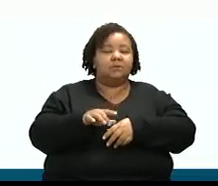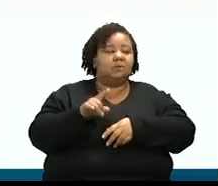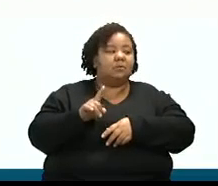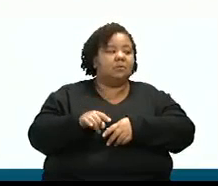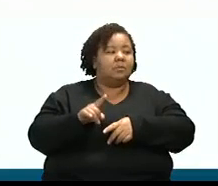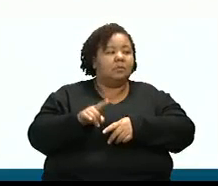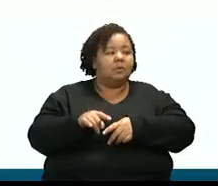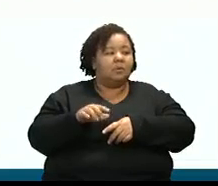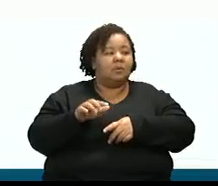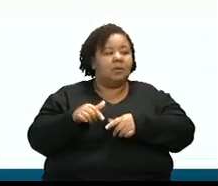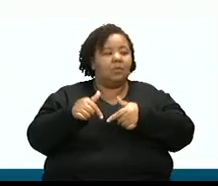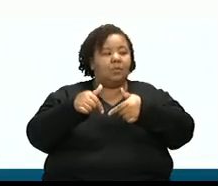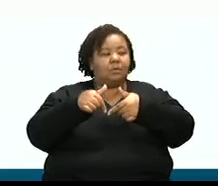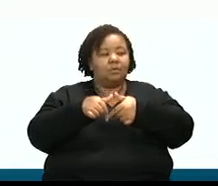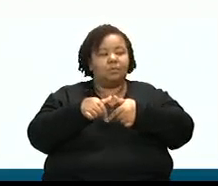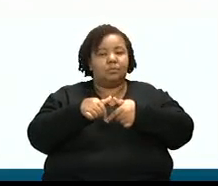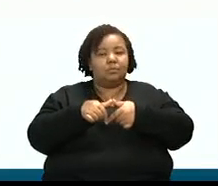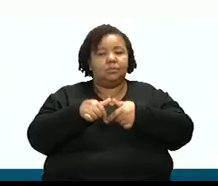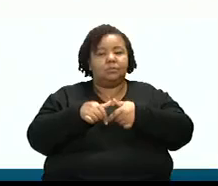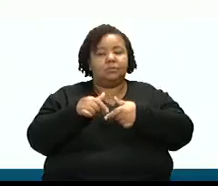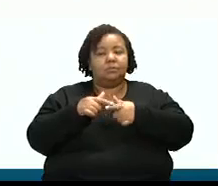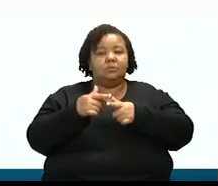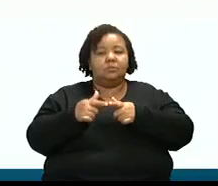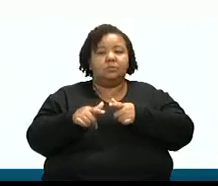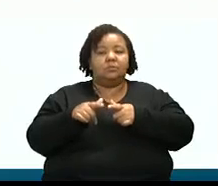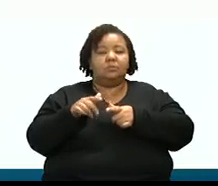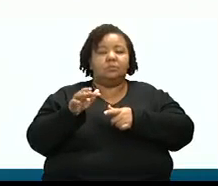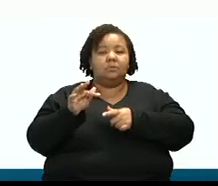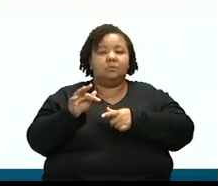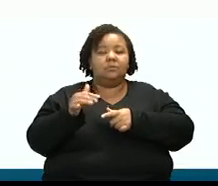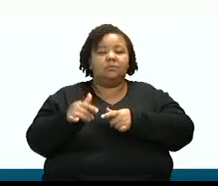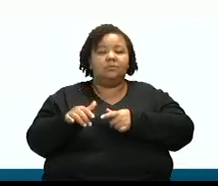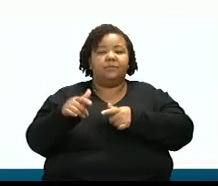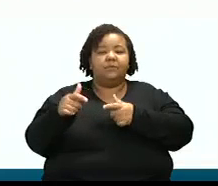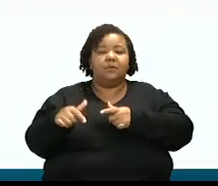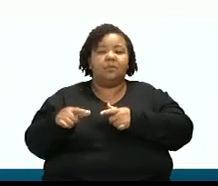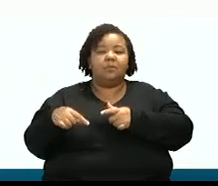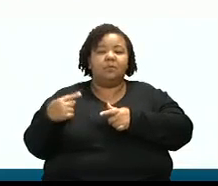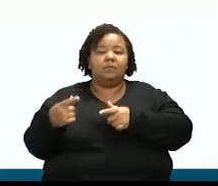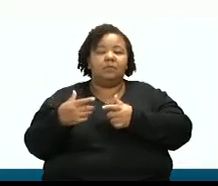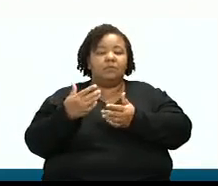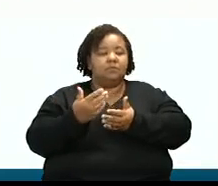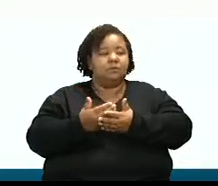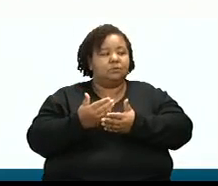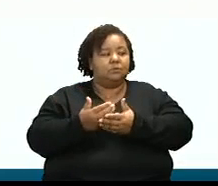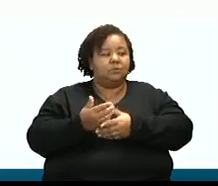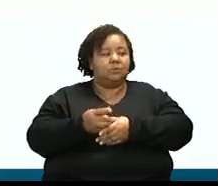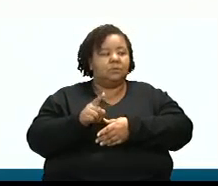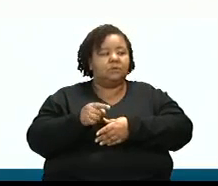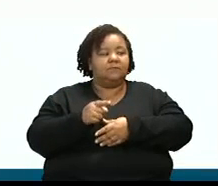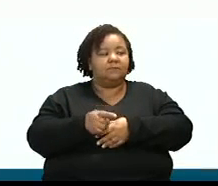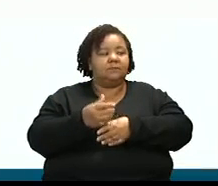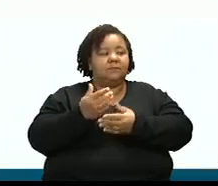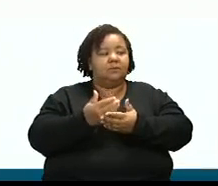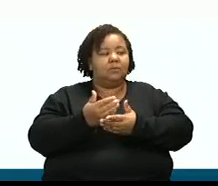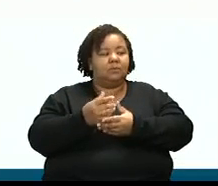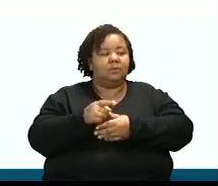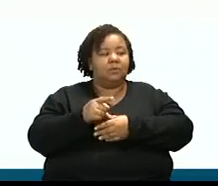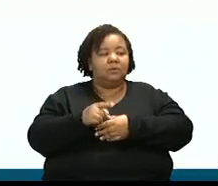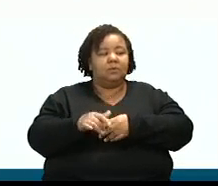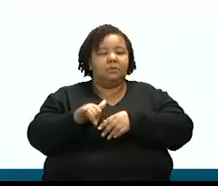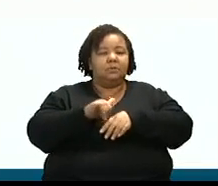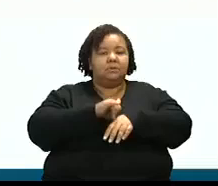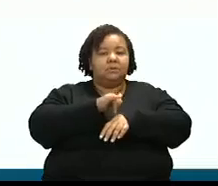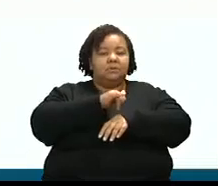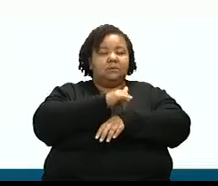um produto vetorial entre o nabla e o campo que eu quero estudar. Então, vai ser calculado a partir daquela estratégia